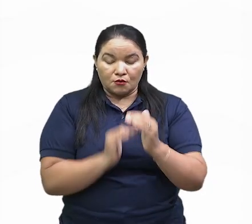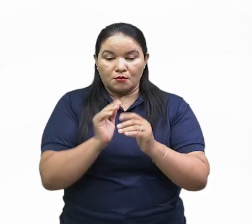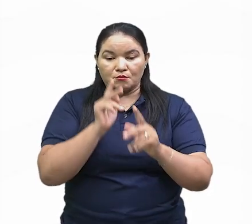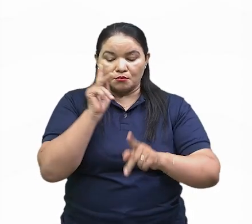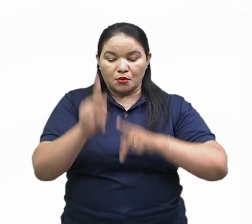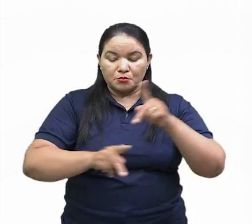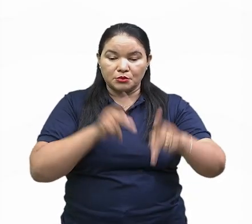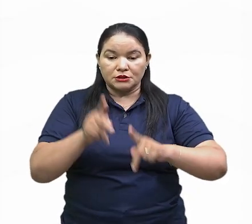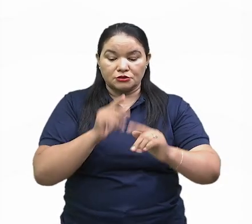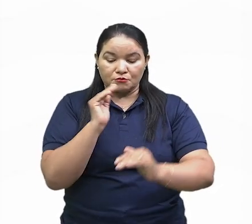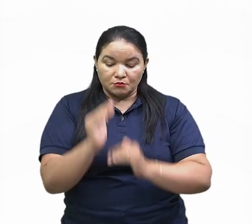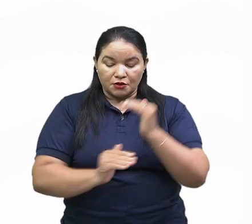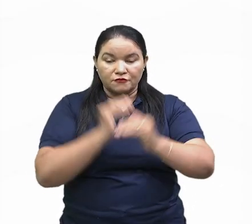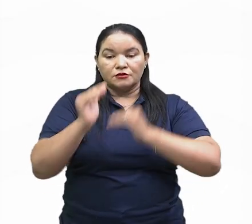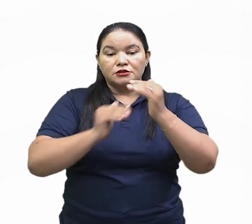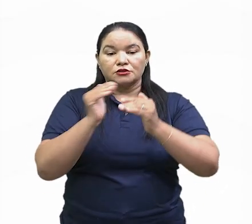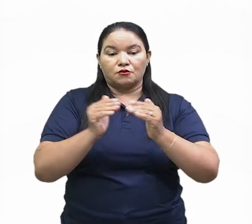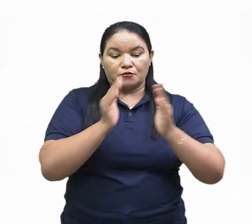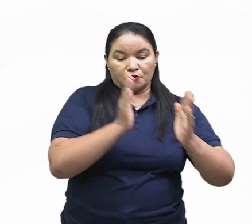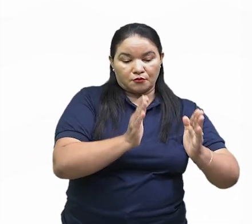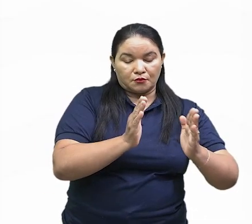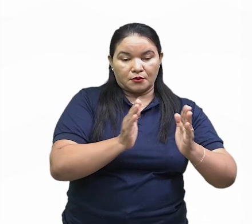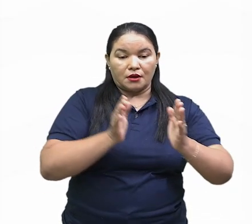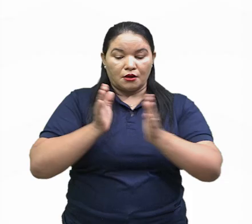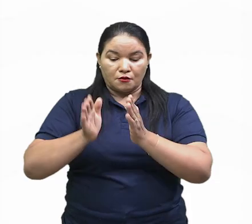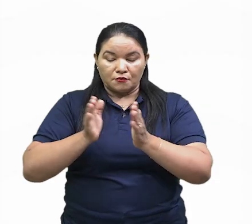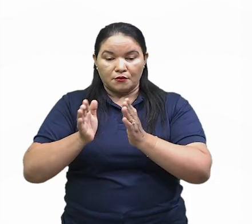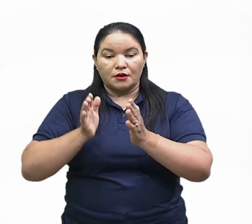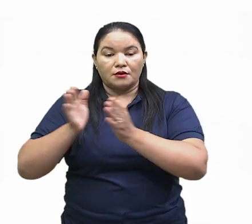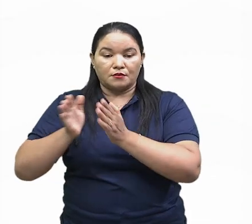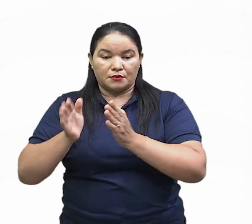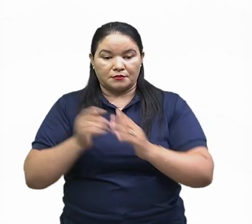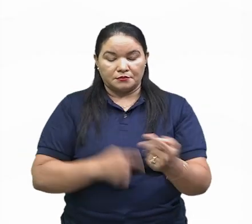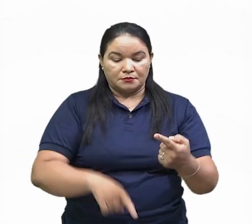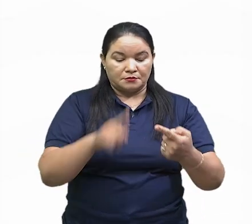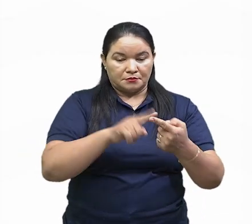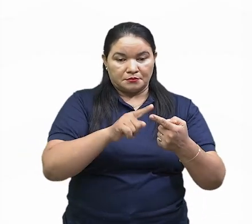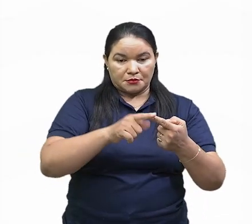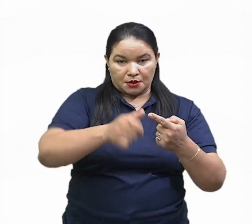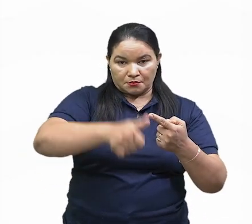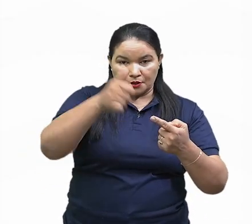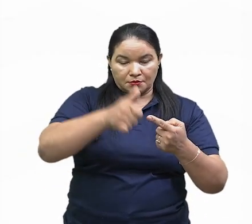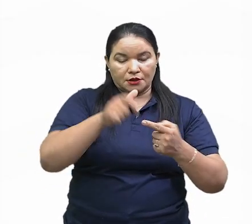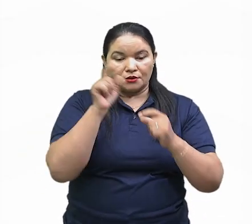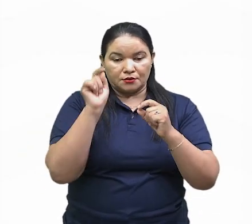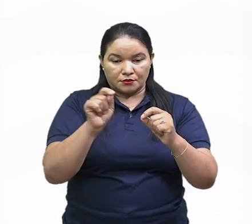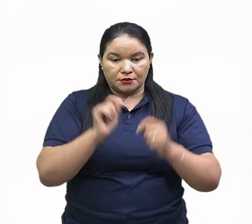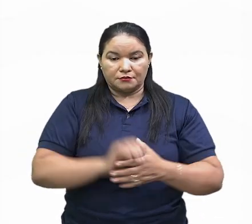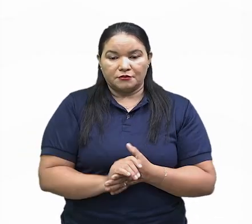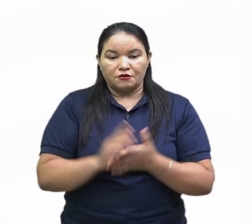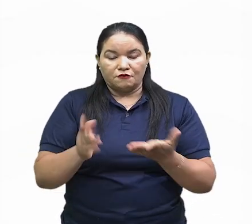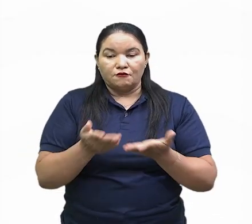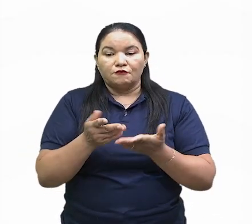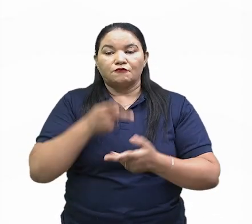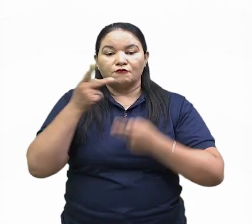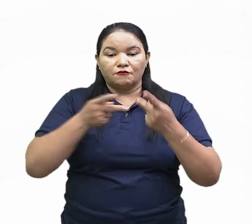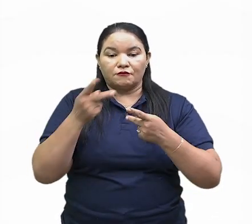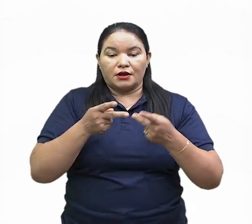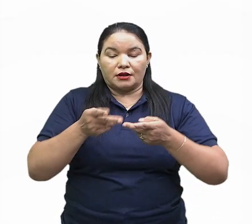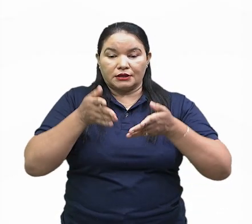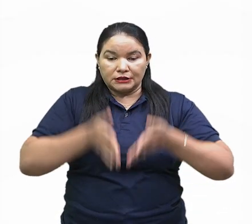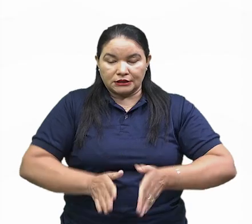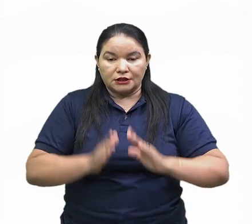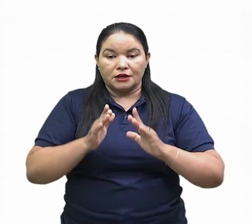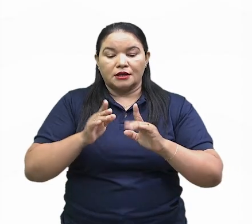da população em fases. Nós teremos aí a primeira fase, que pega a